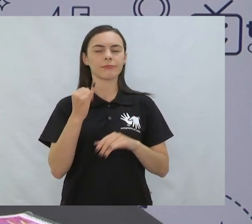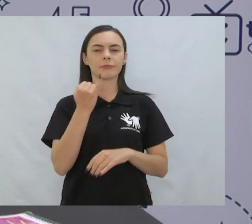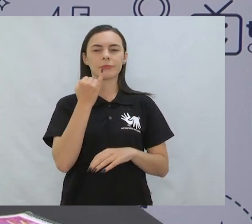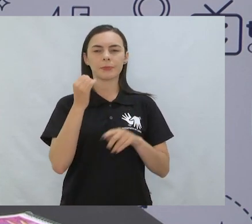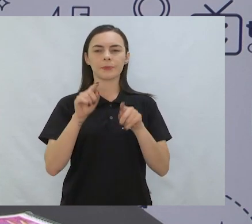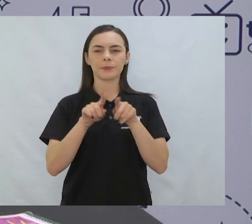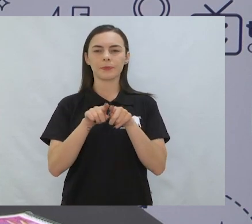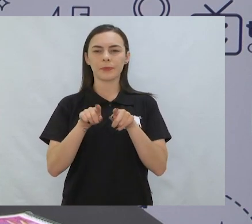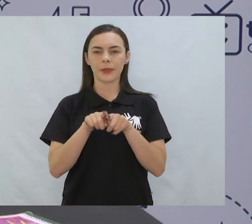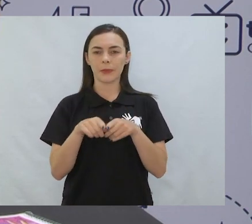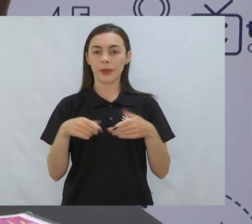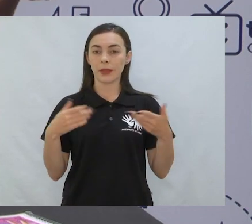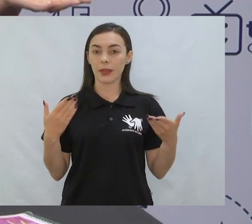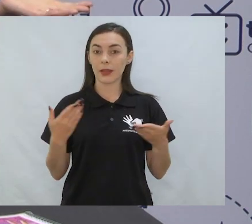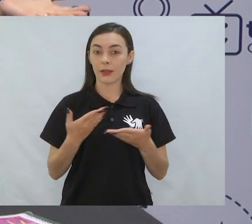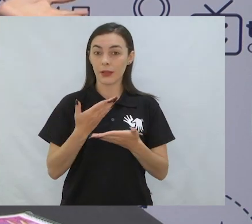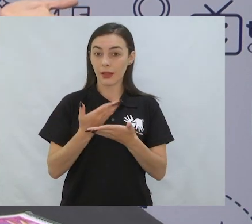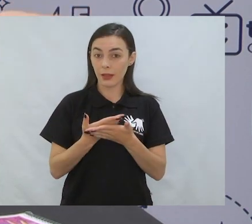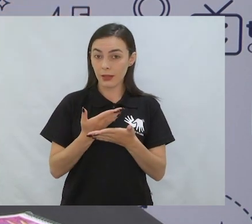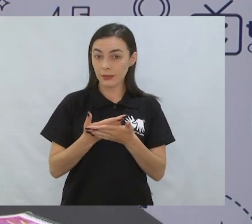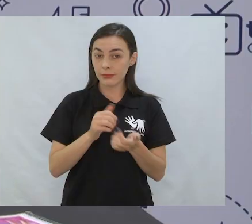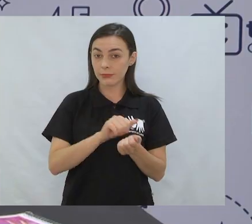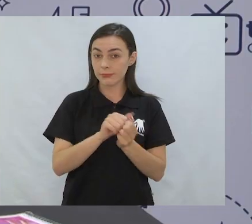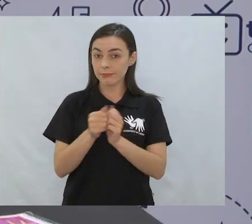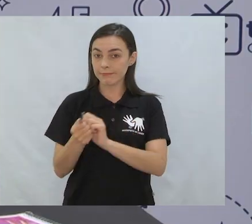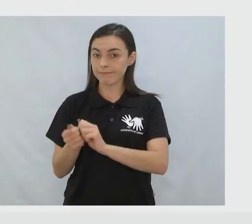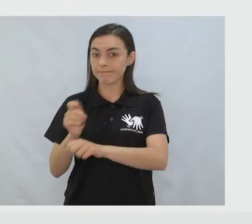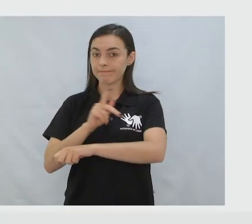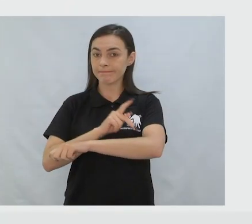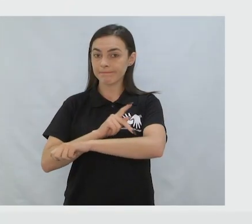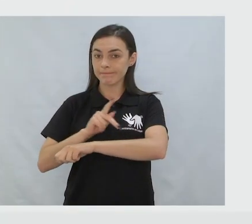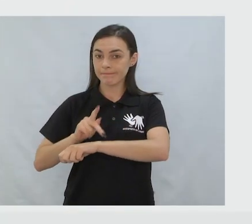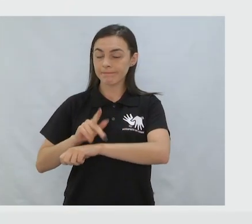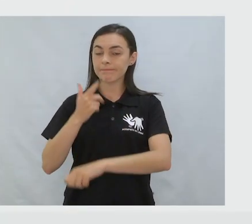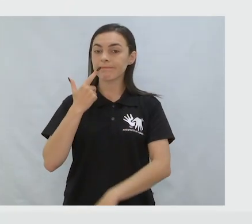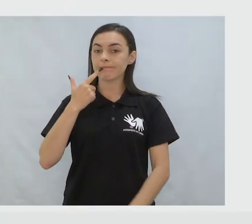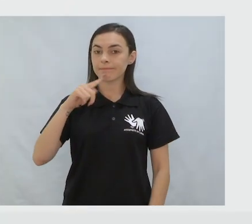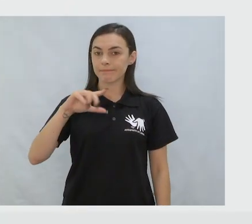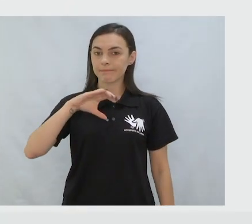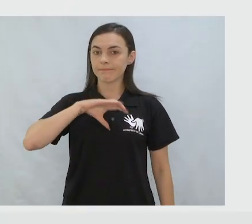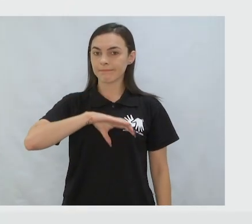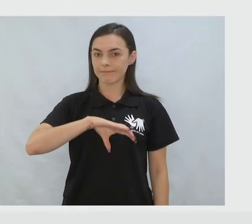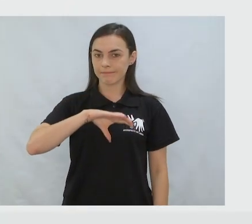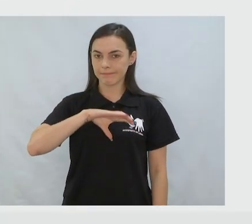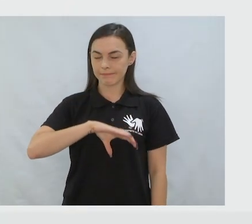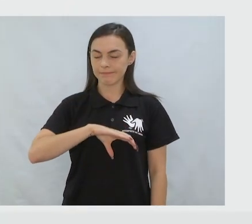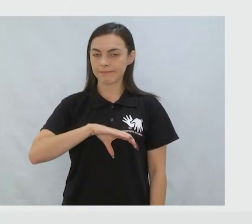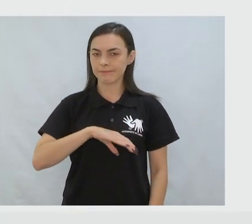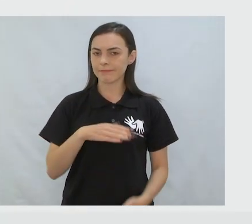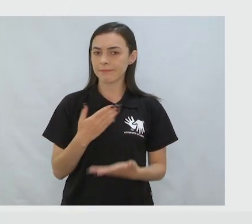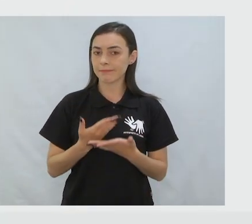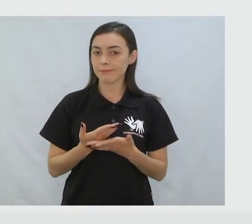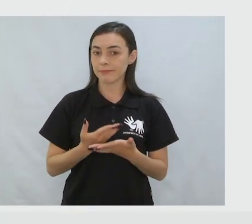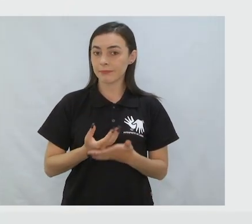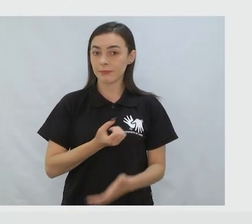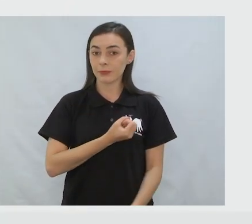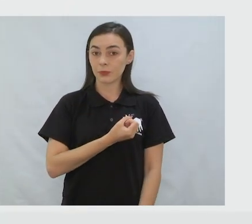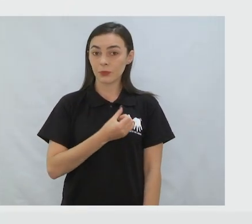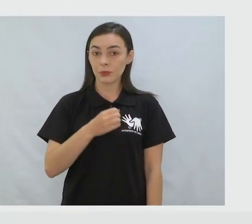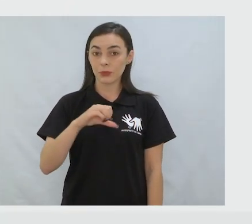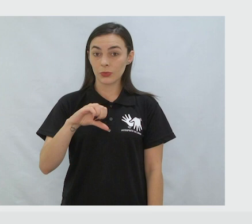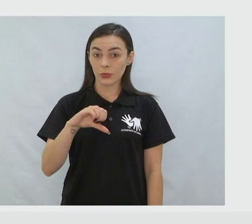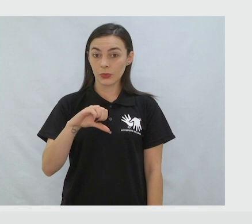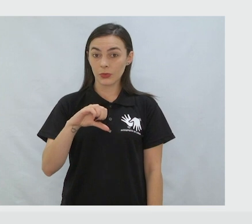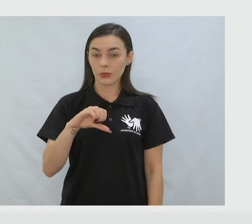para vocês. Nós estamos na nossa aula de adequação pedagógica de língua portuguesa, a nossa aula